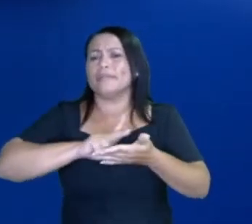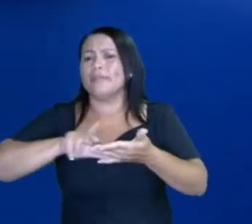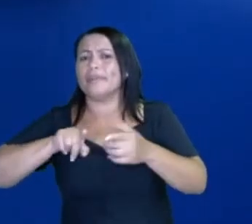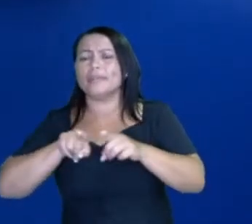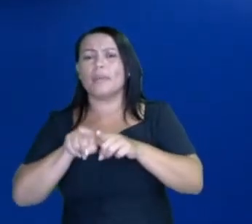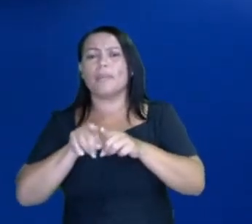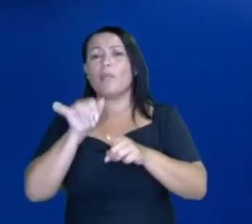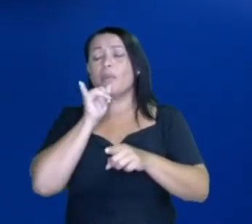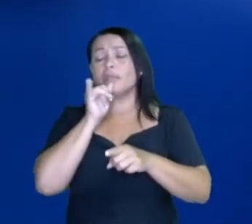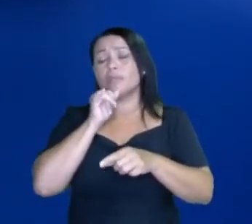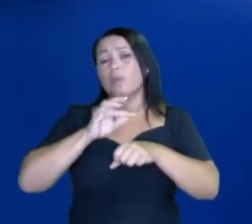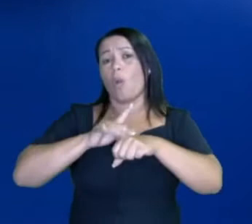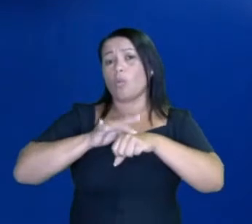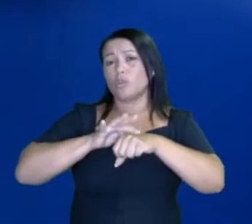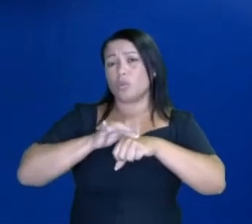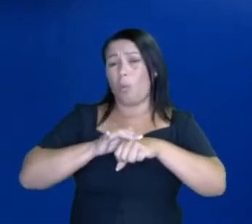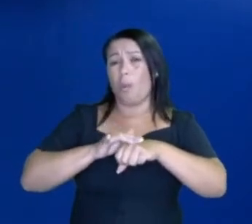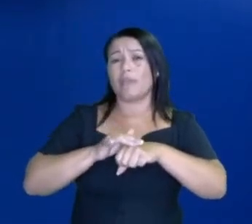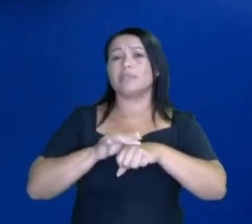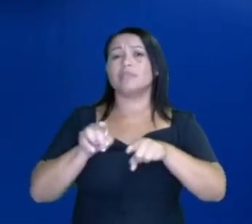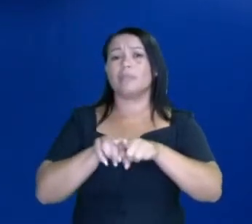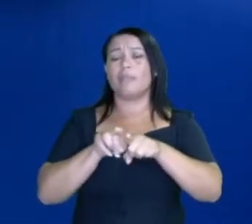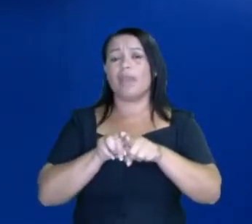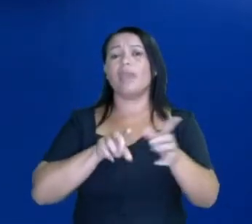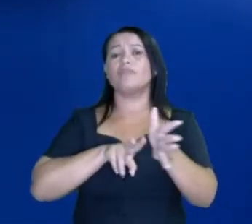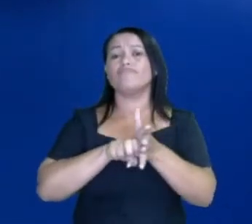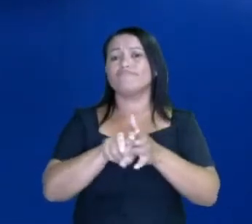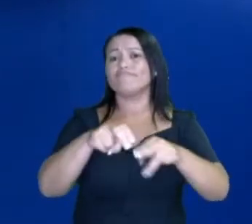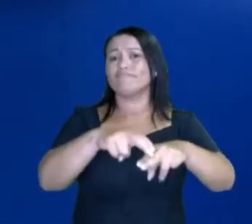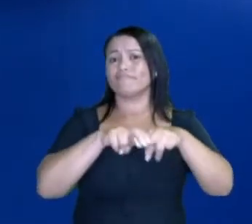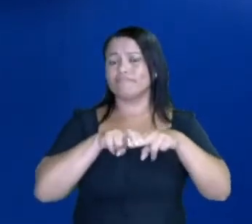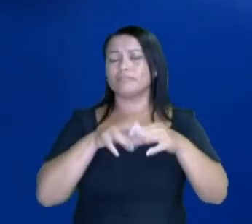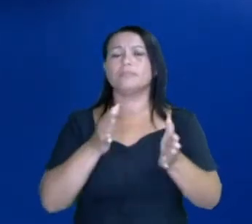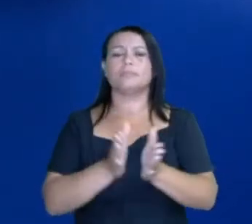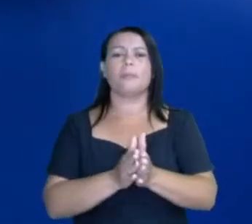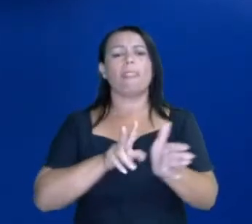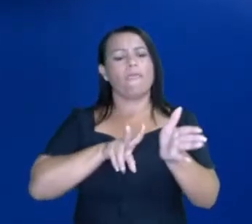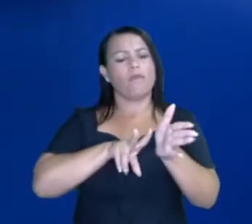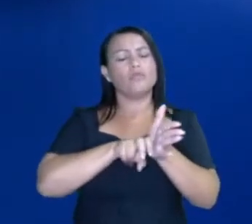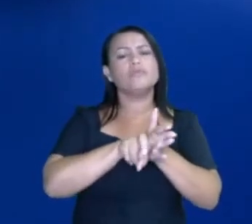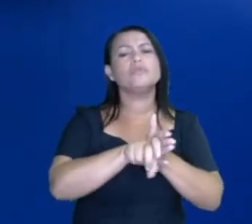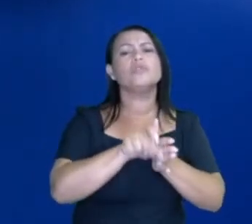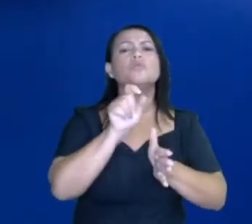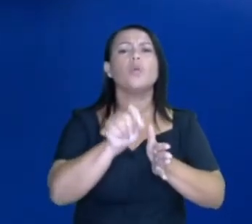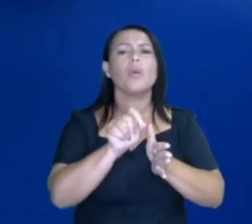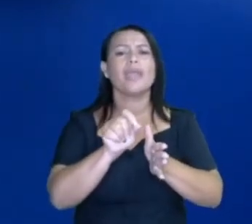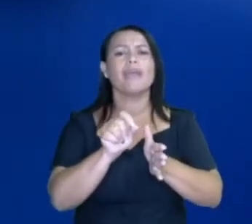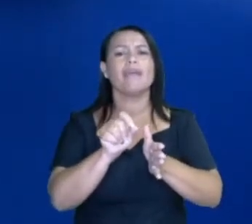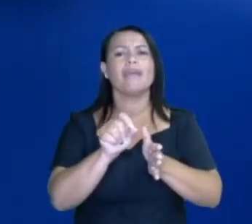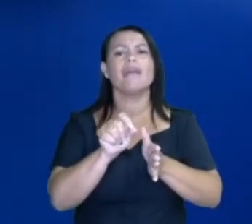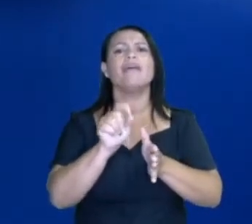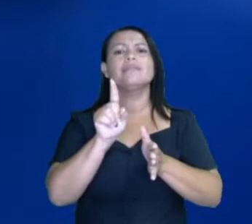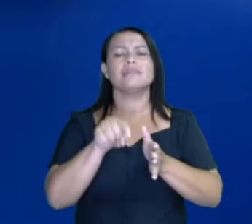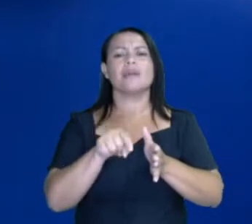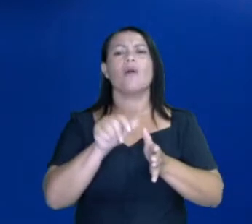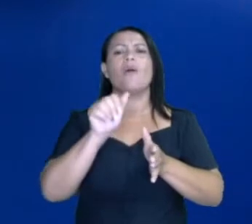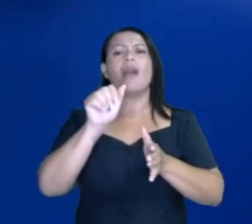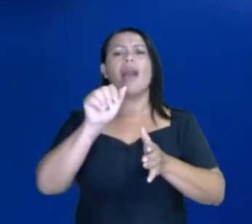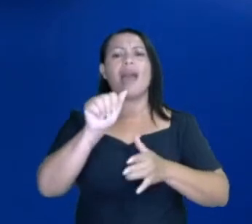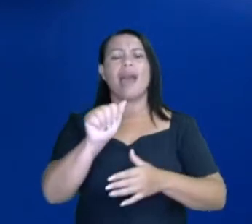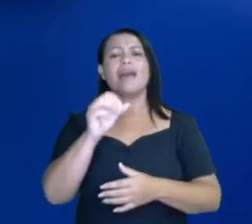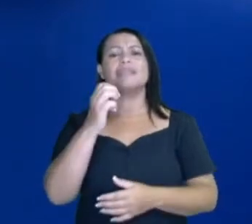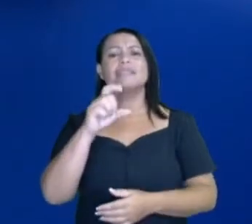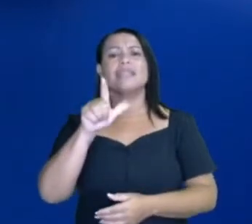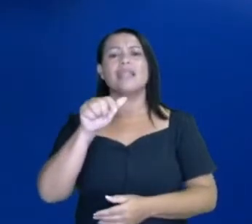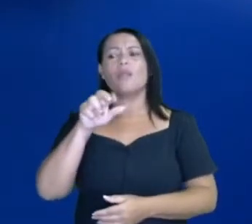viroses, que são as doenças causadas pelos vírus. Portanto, os vírus, eles são seres acelulares.